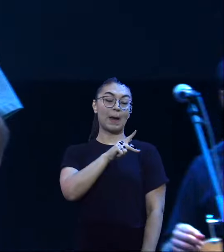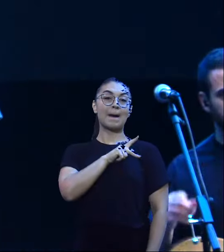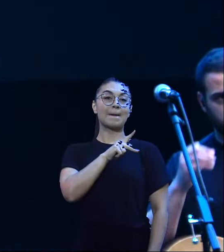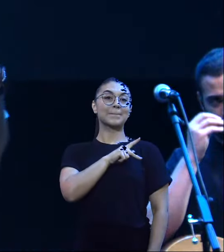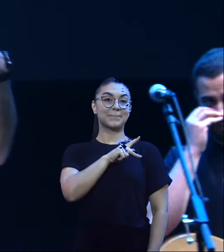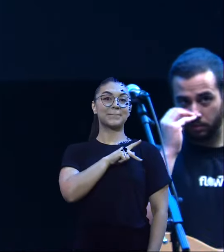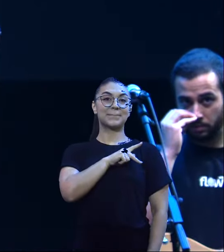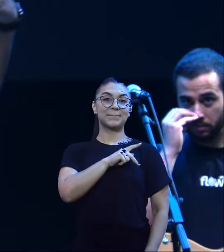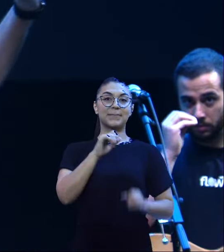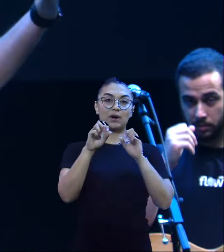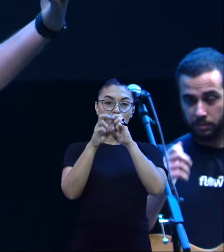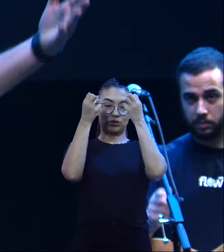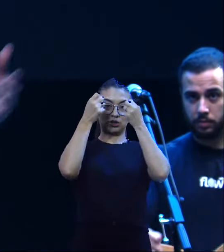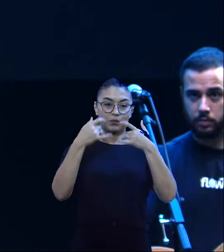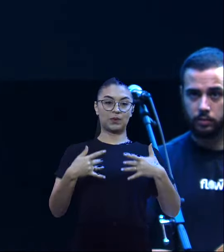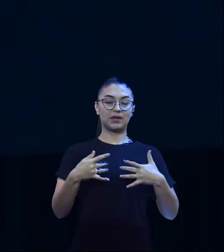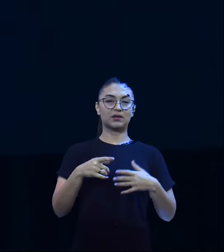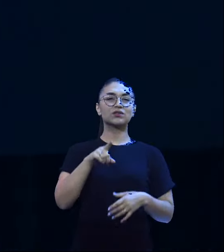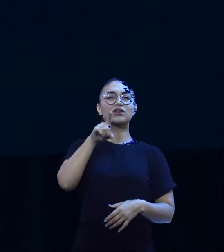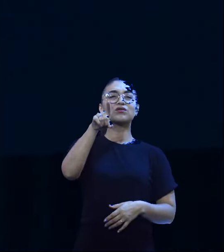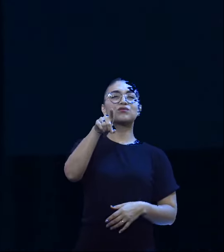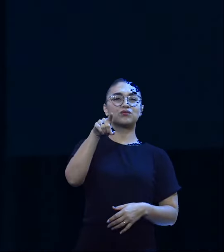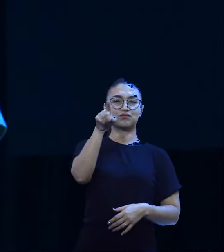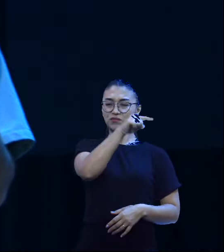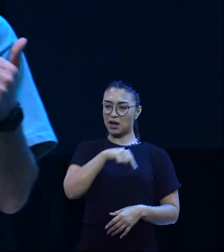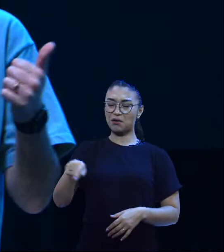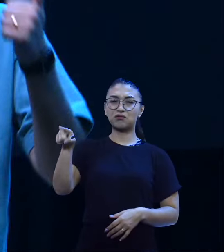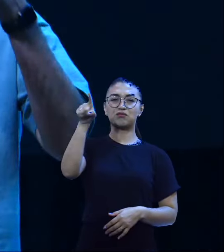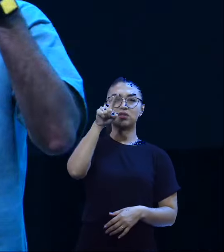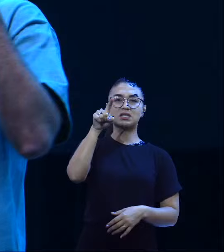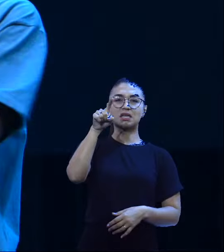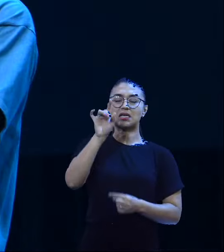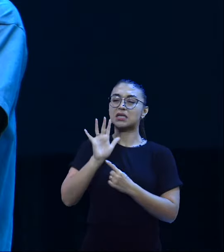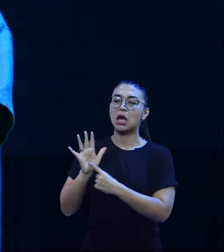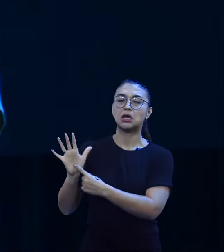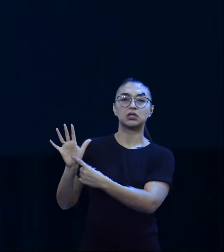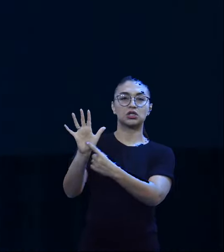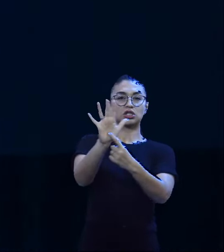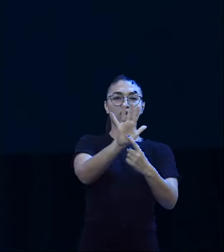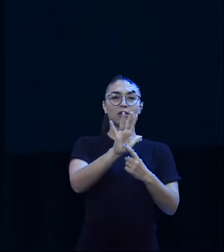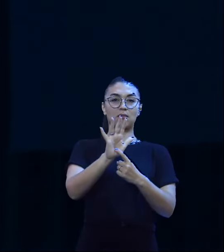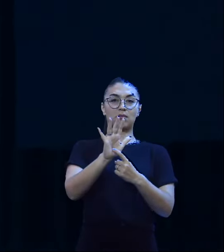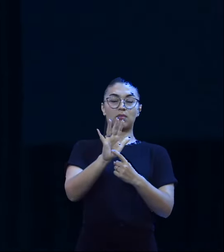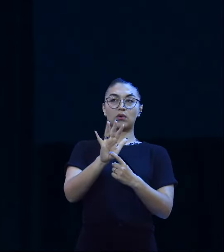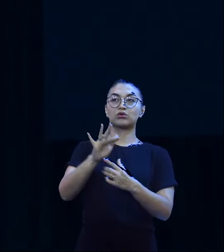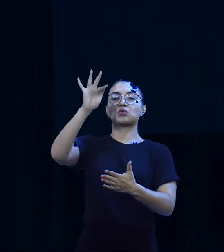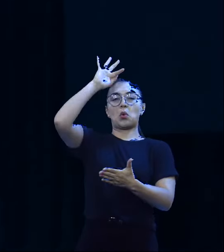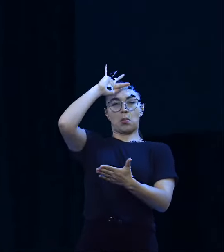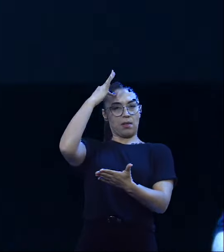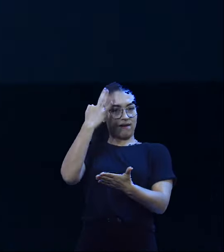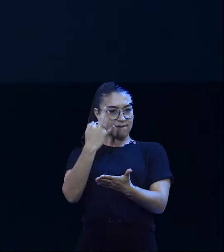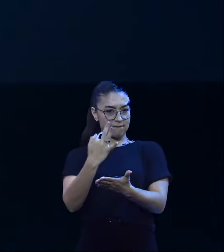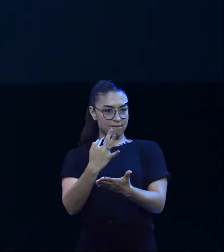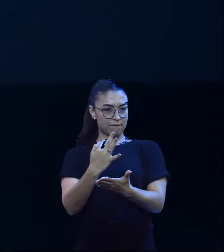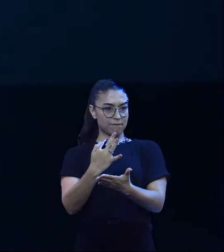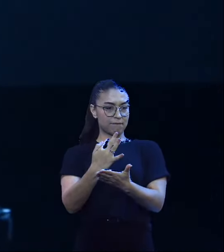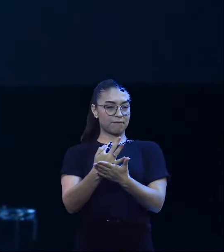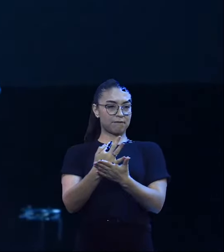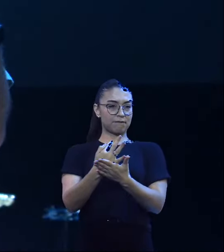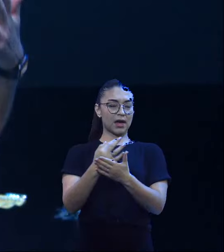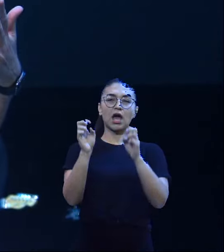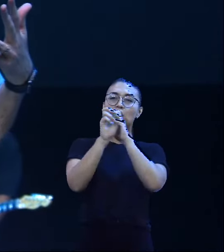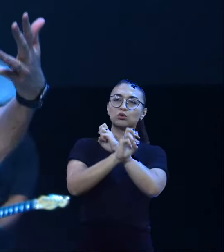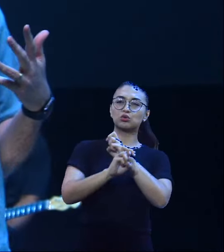se destacam em tantos aspectos, na fé, no discurso eloquente, no conhecimento,